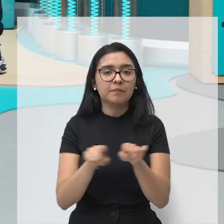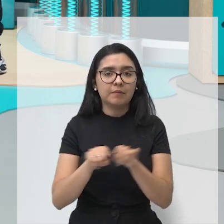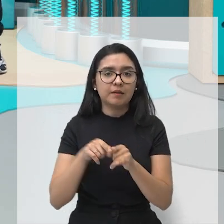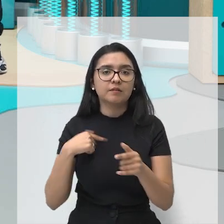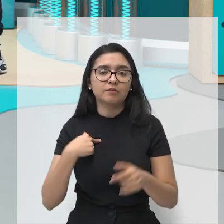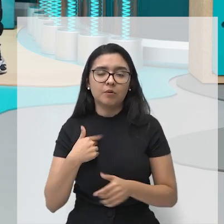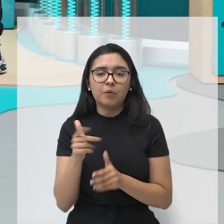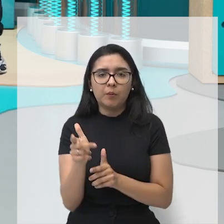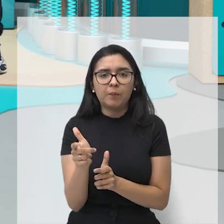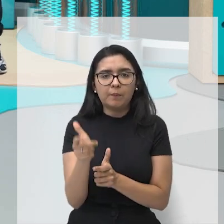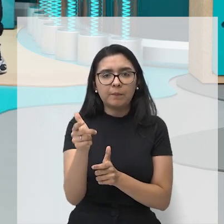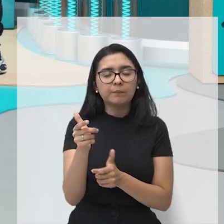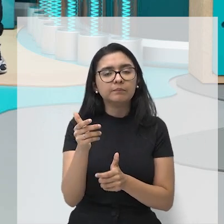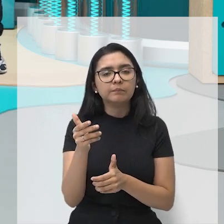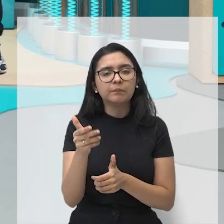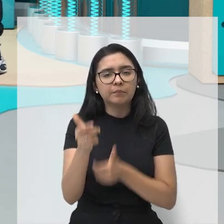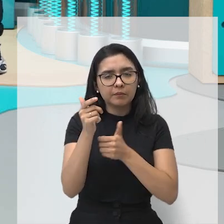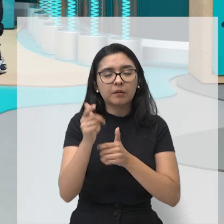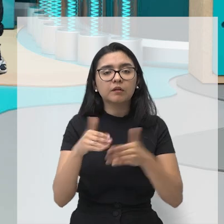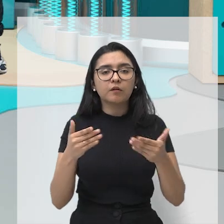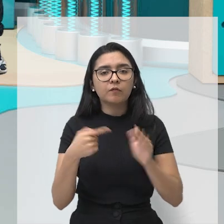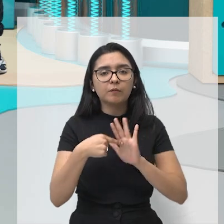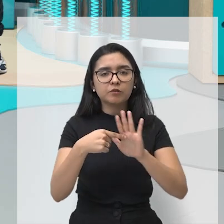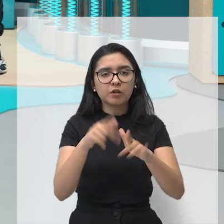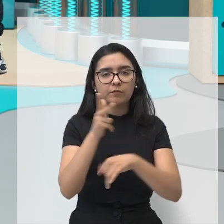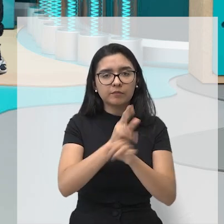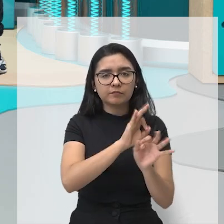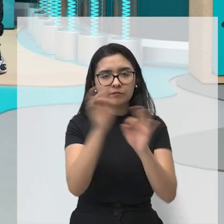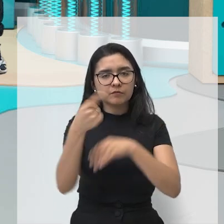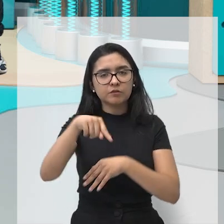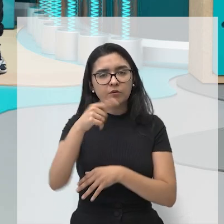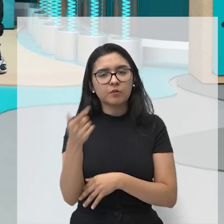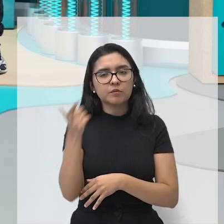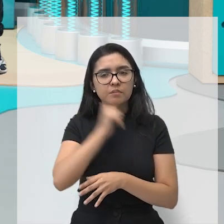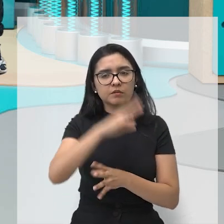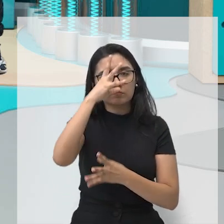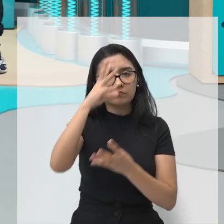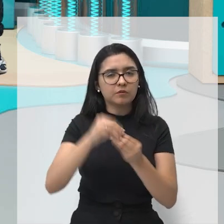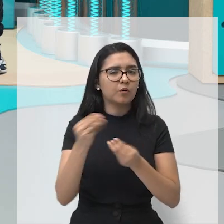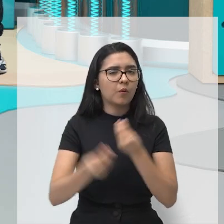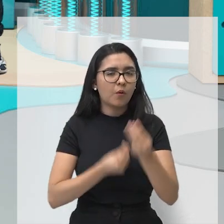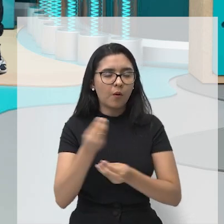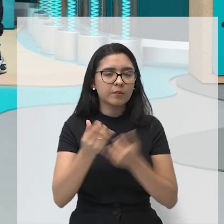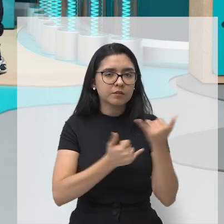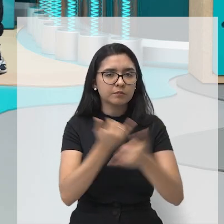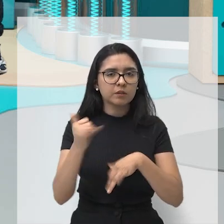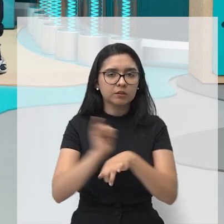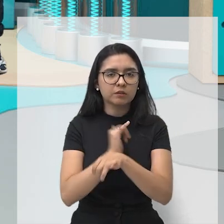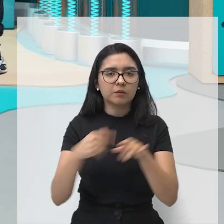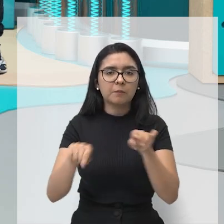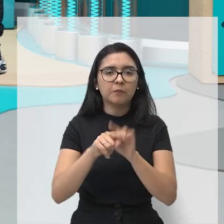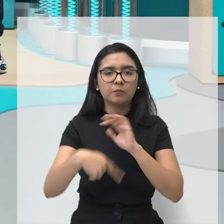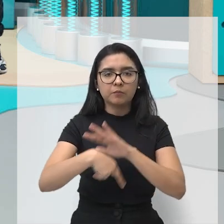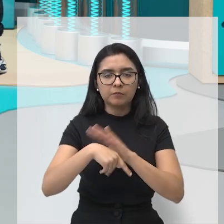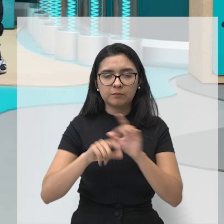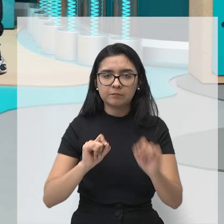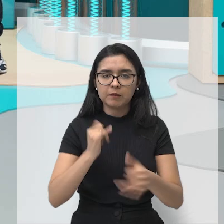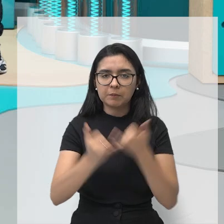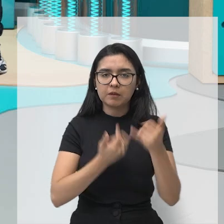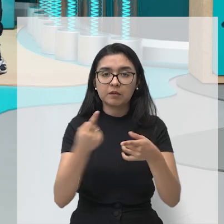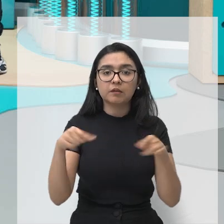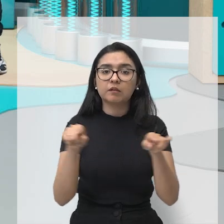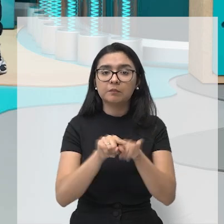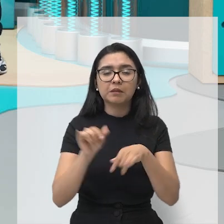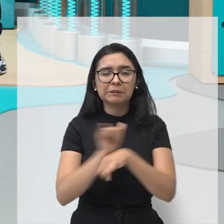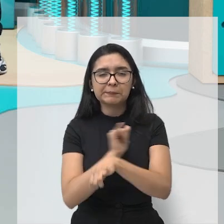paintball. Trouxe para vocês um vídeo para vocês conseguirem visualizar aí como funciona essa dinâmica do jogo, essa